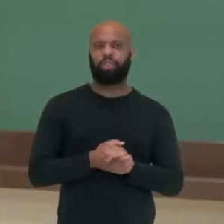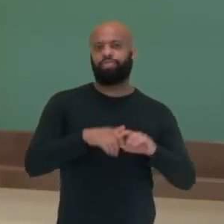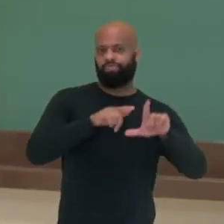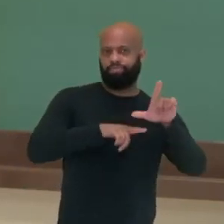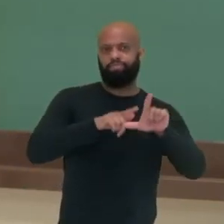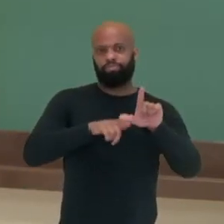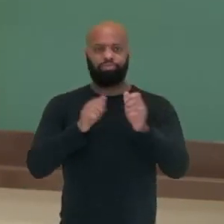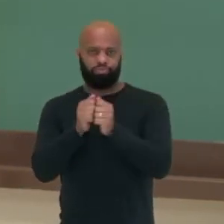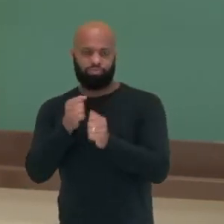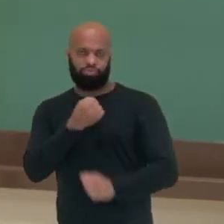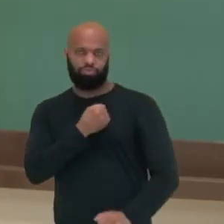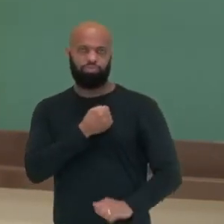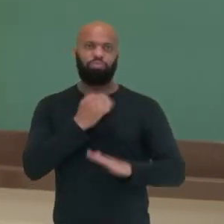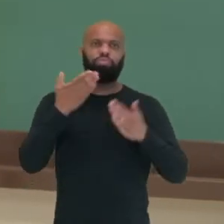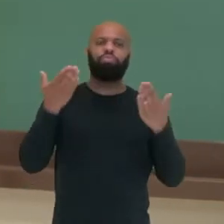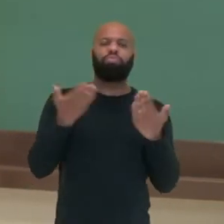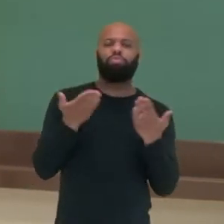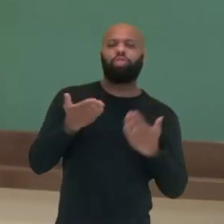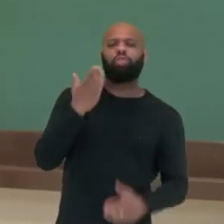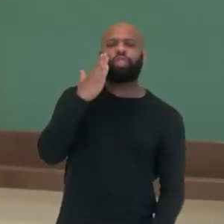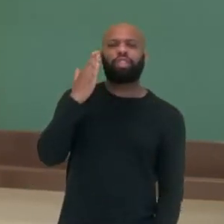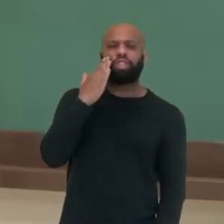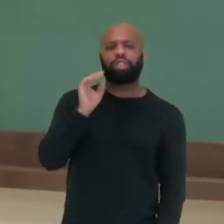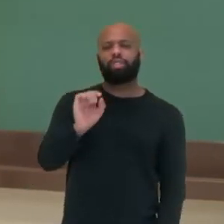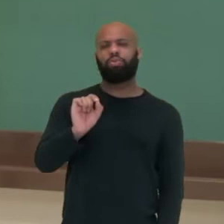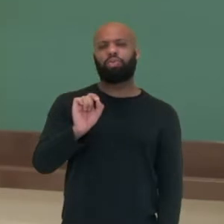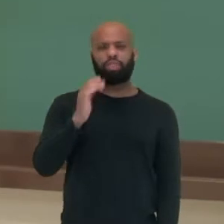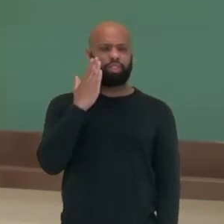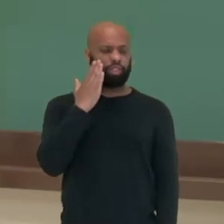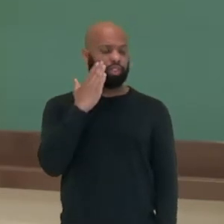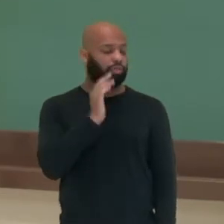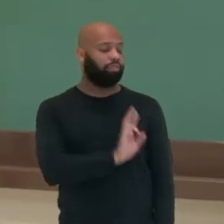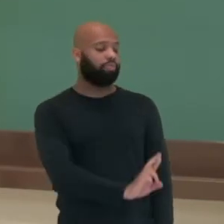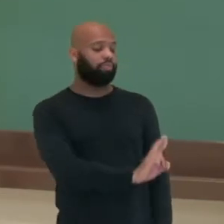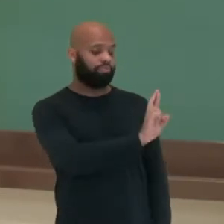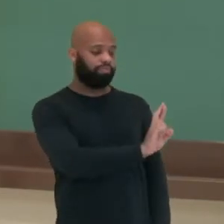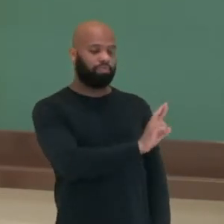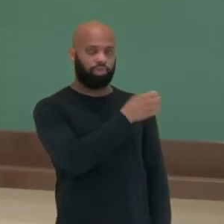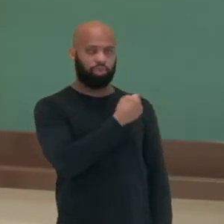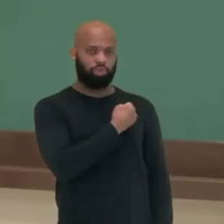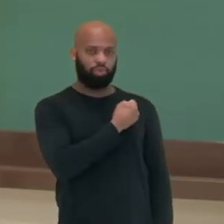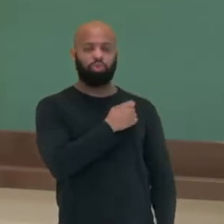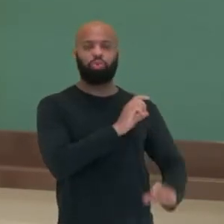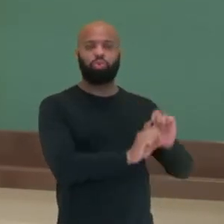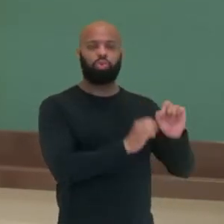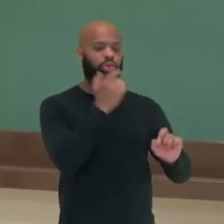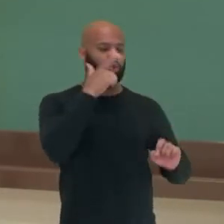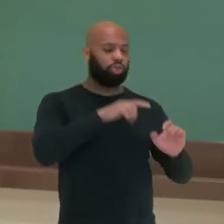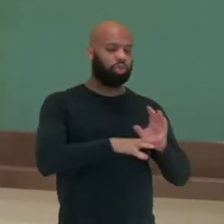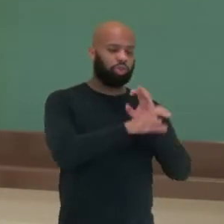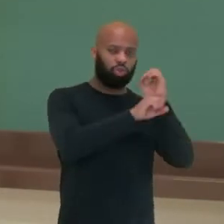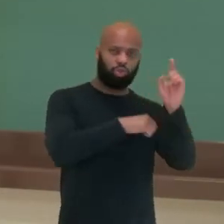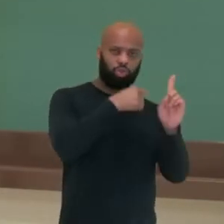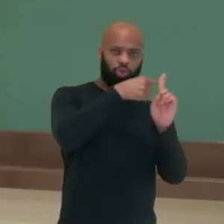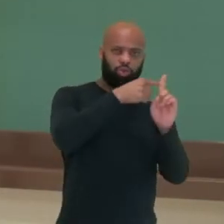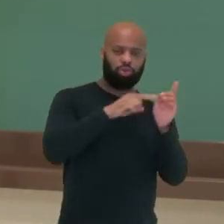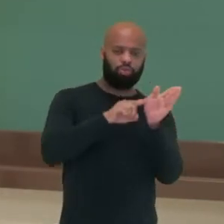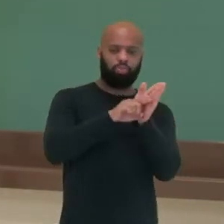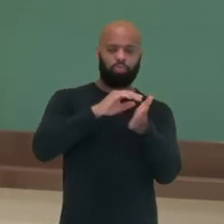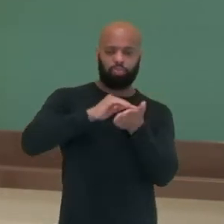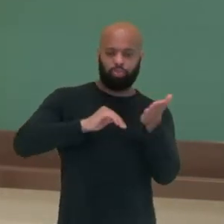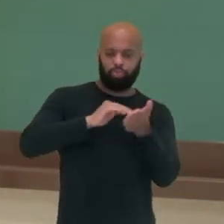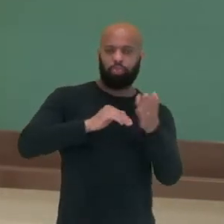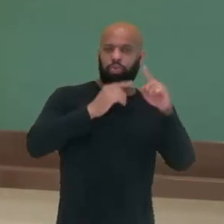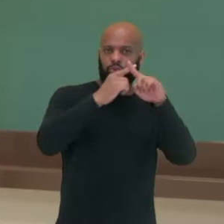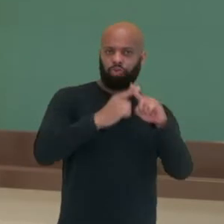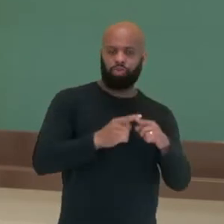já conhece que as operações com números reais, né, a gente consegue fazer adição, subtração,